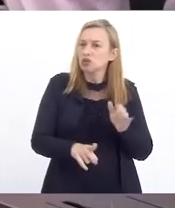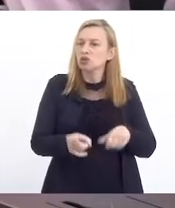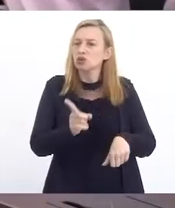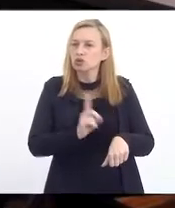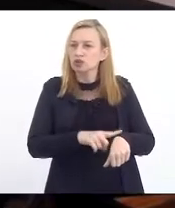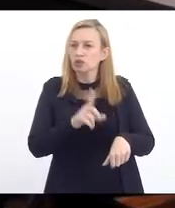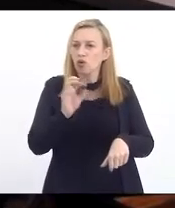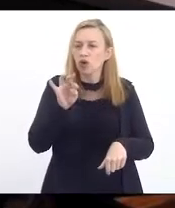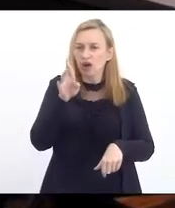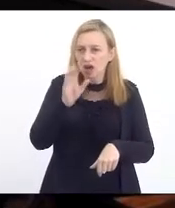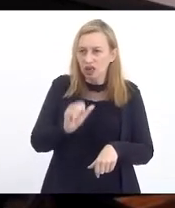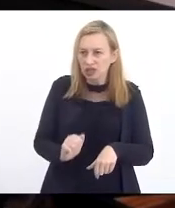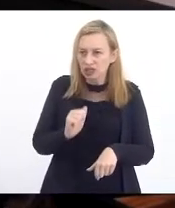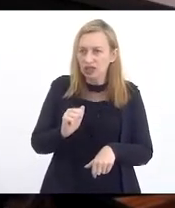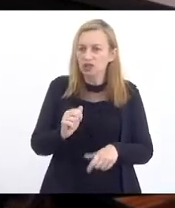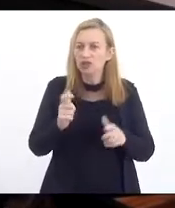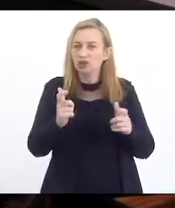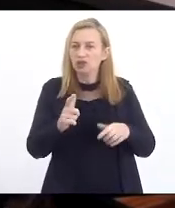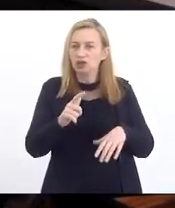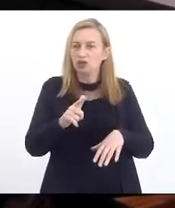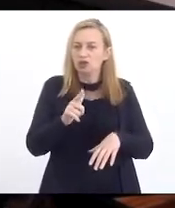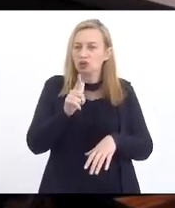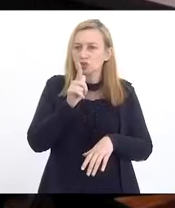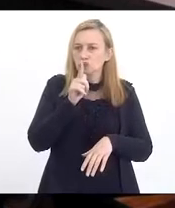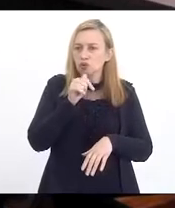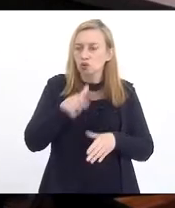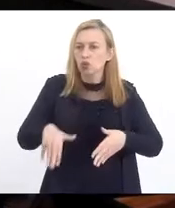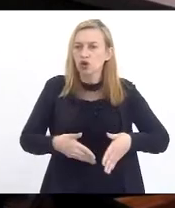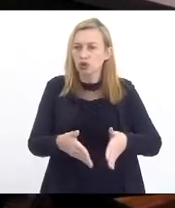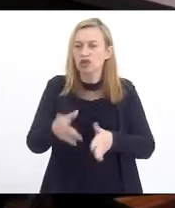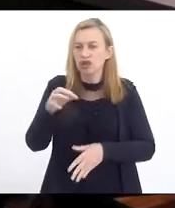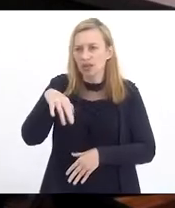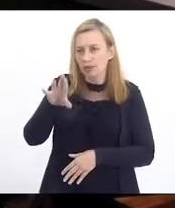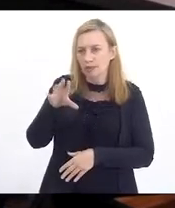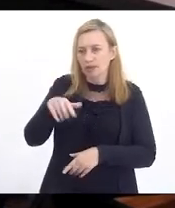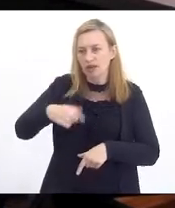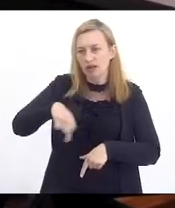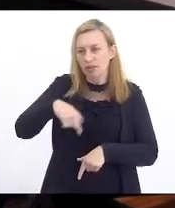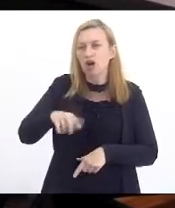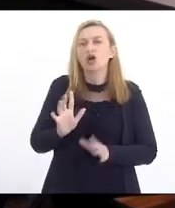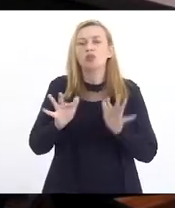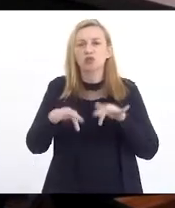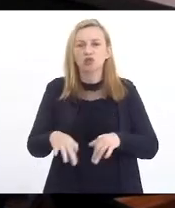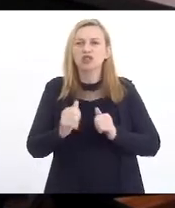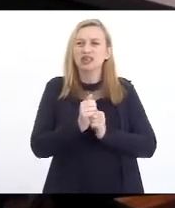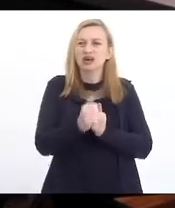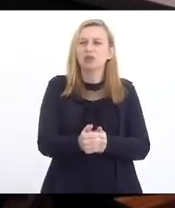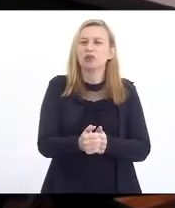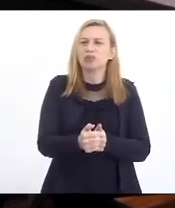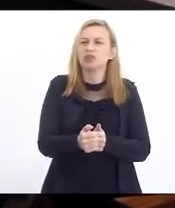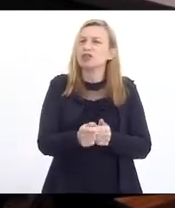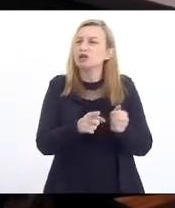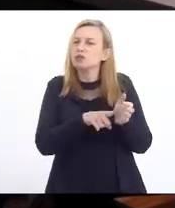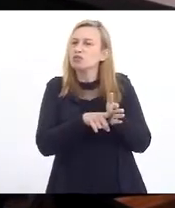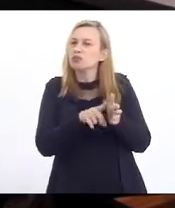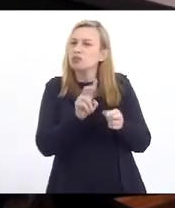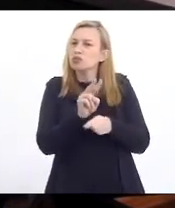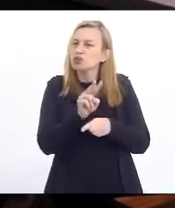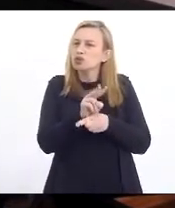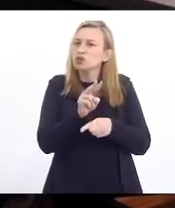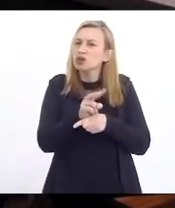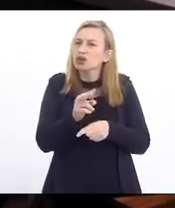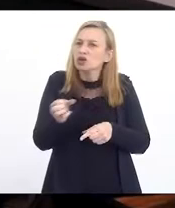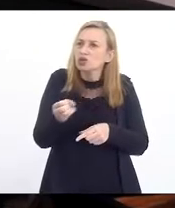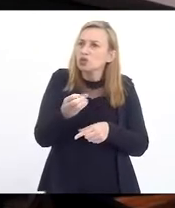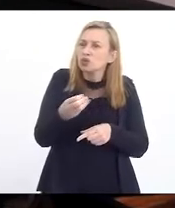orgânica ali nos rios que vêm de Queimados. E, por fim, também tem esse acompanhamento, esse monitoramento, que é algo